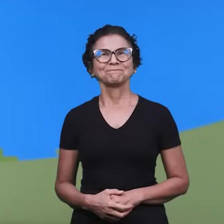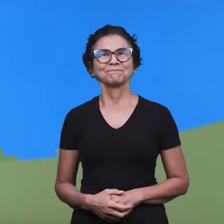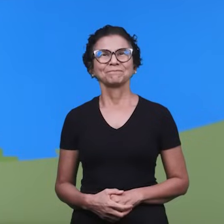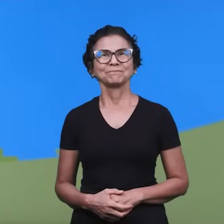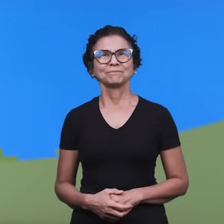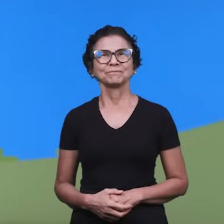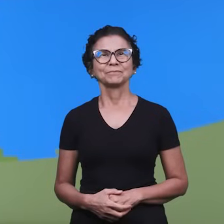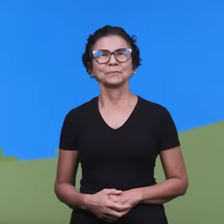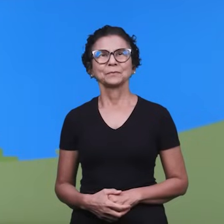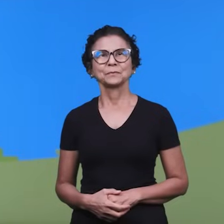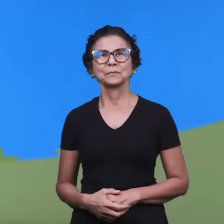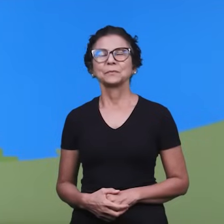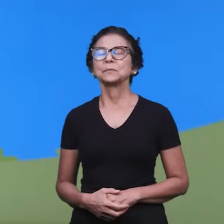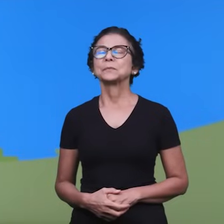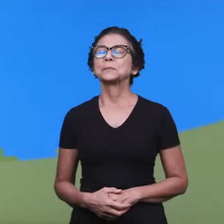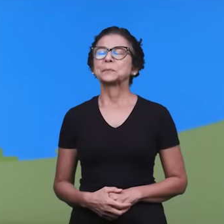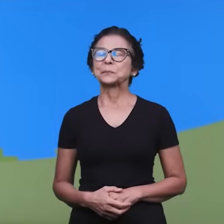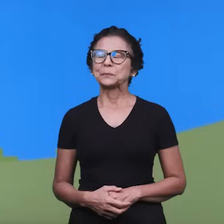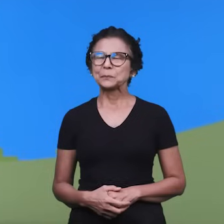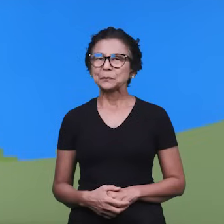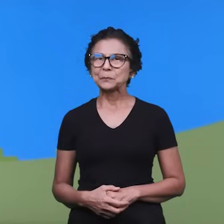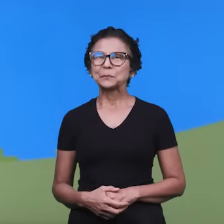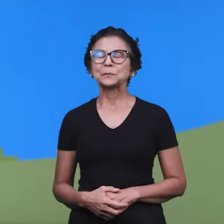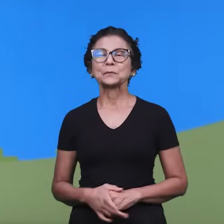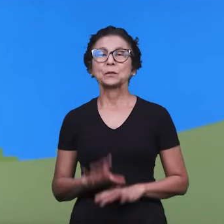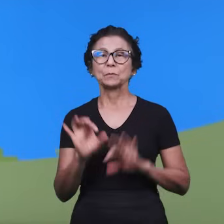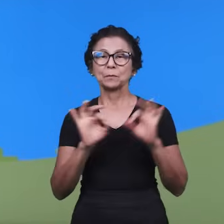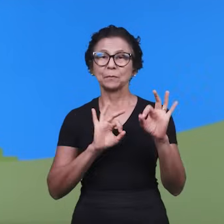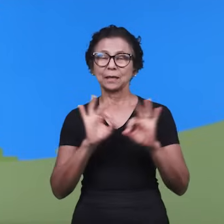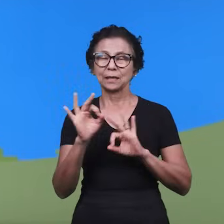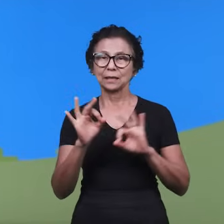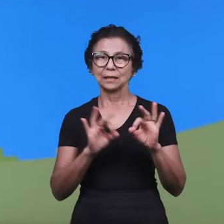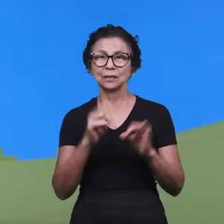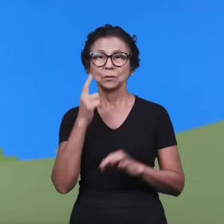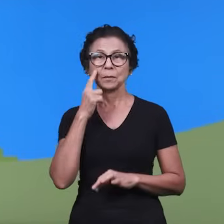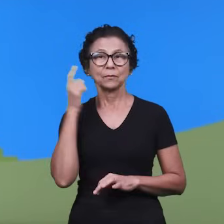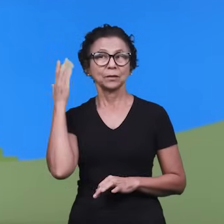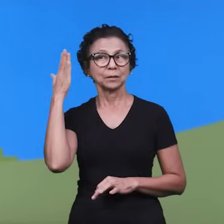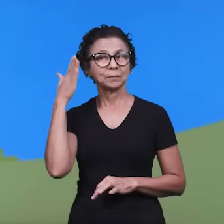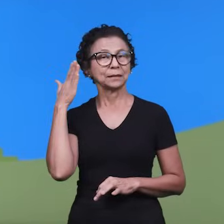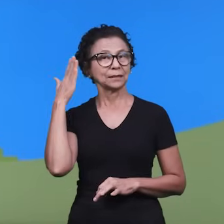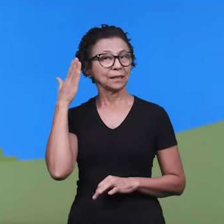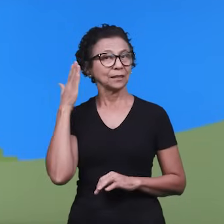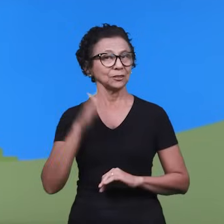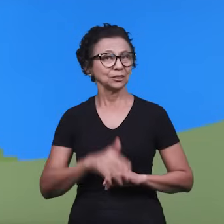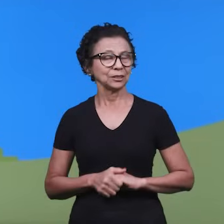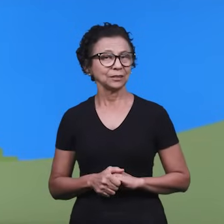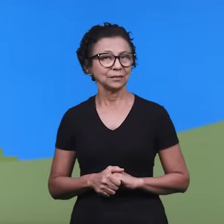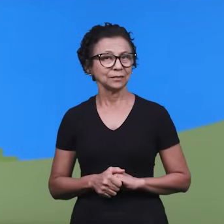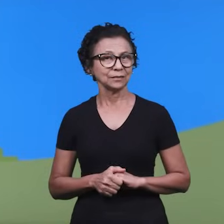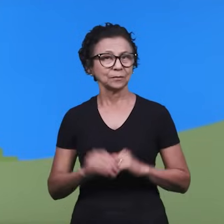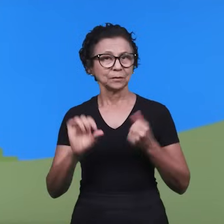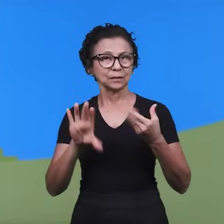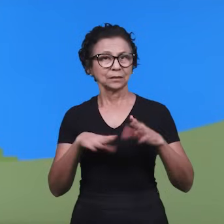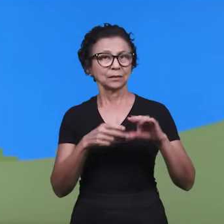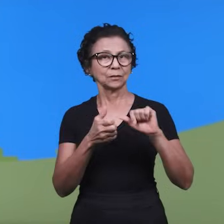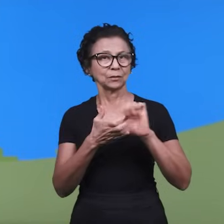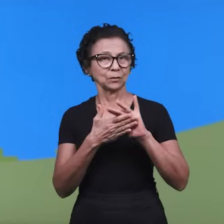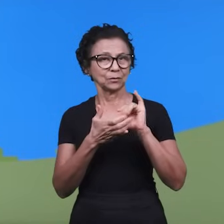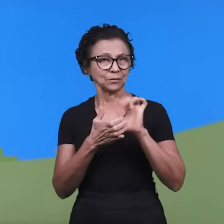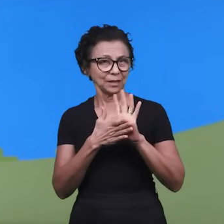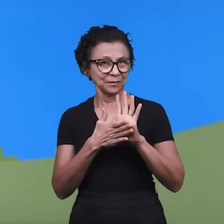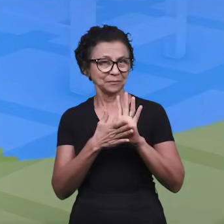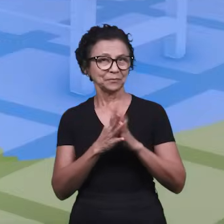Já nos preparando para ouvirmos a palavra do Senhor, vamos cantar o louvor Muito em Breve o